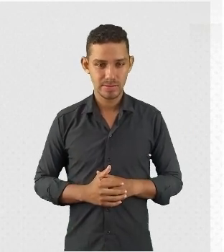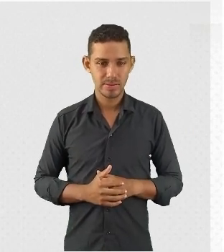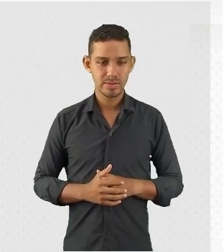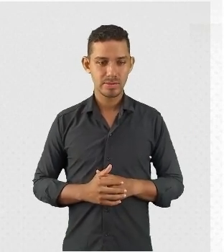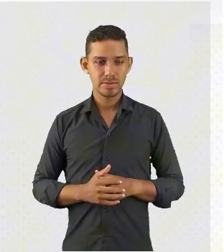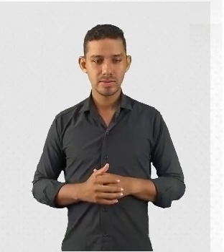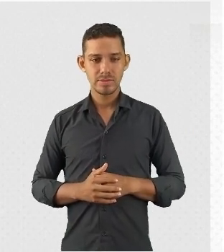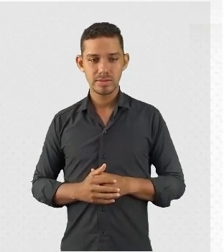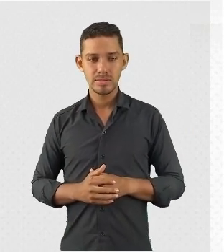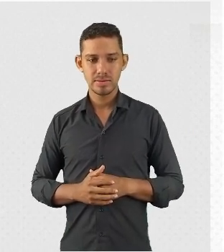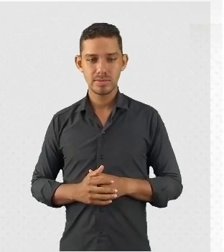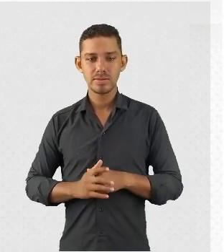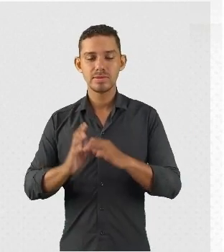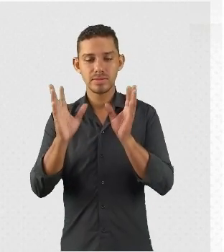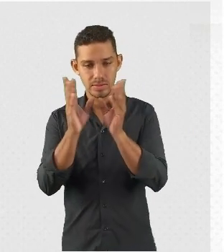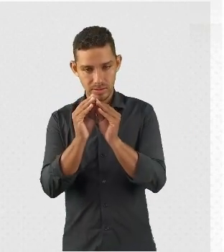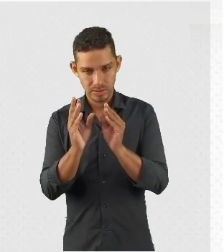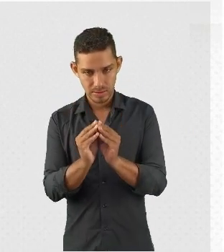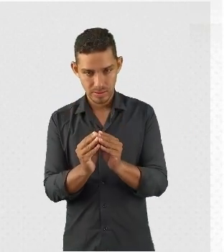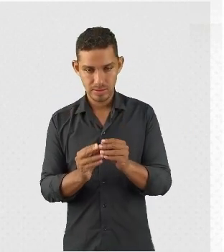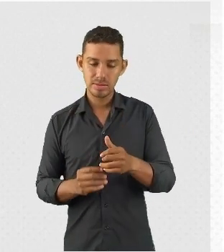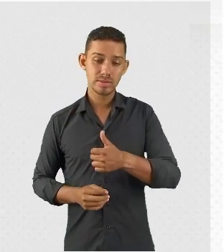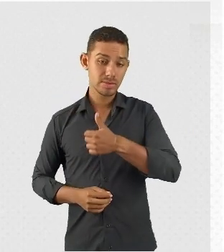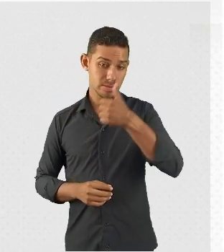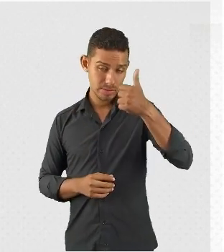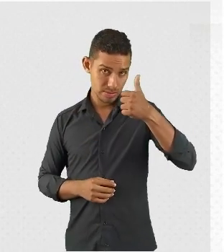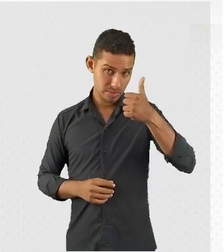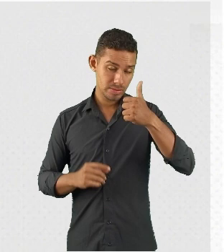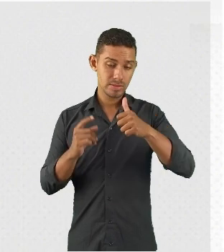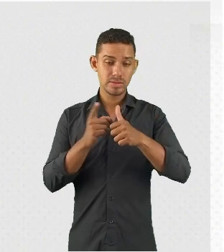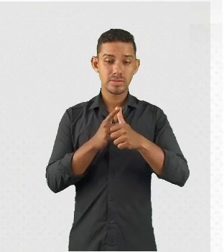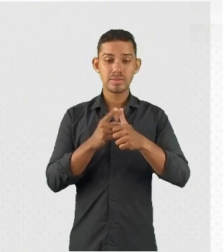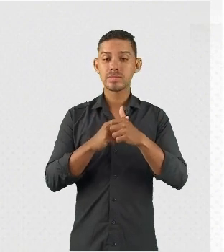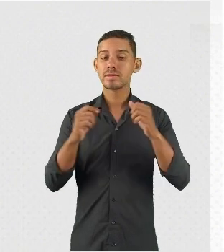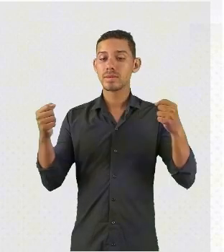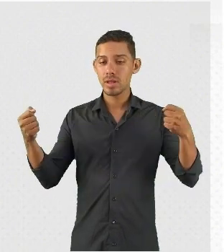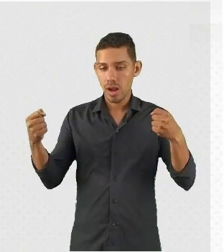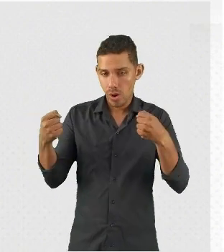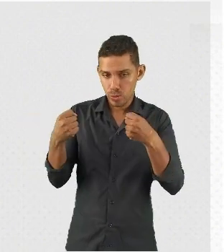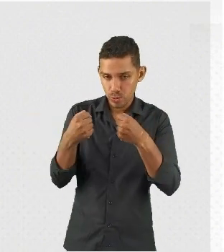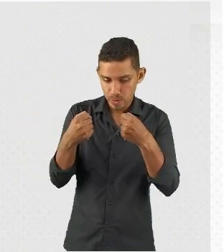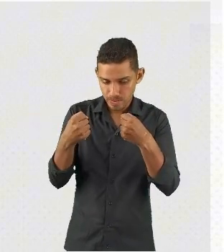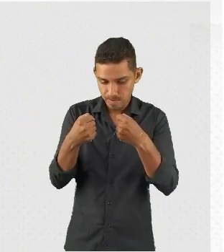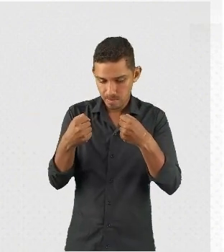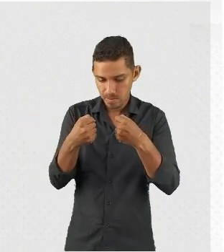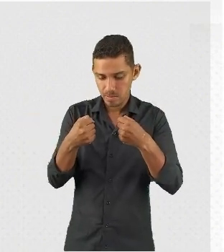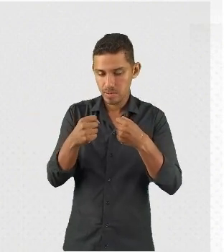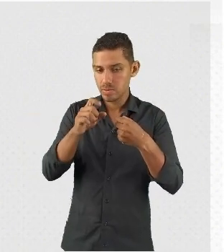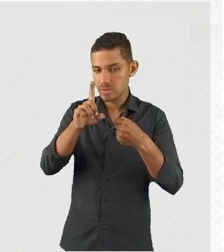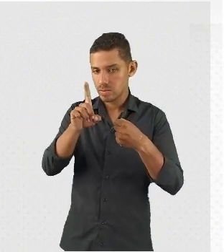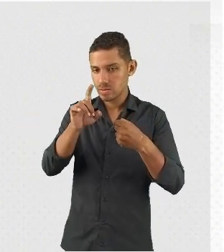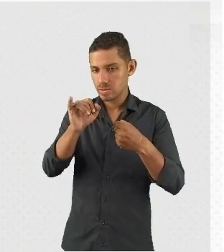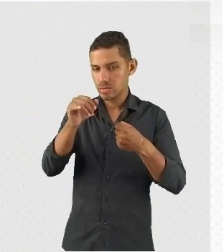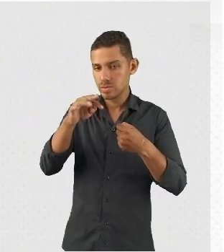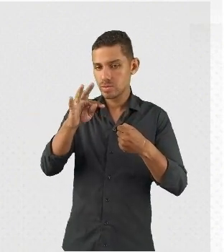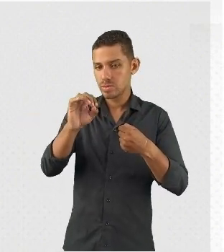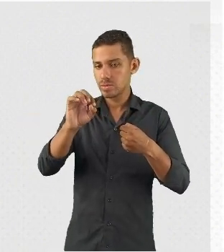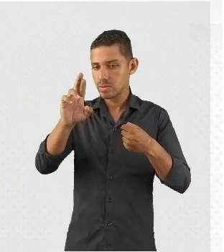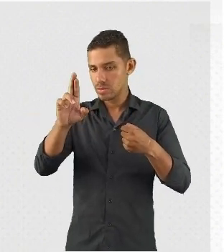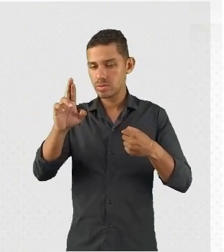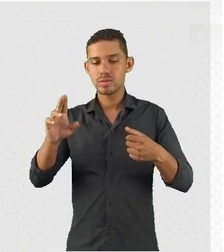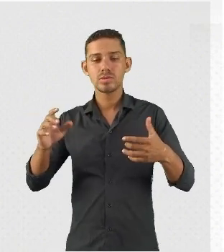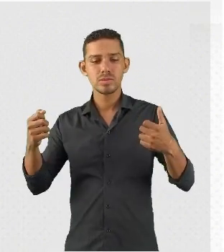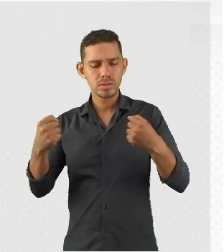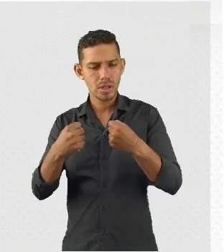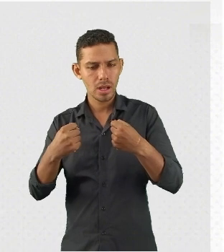Resumindo, primeira coisa que se faz, aproxima o indutor do induzido. Segundo, o que vai acontecer